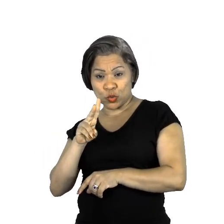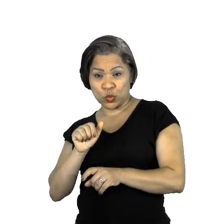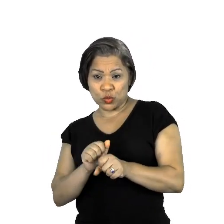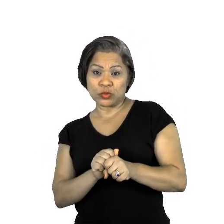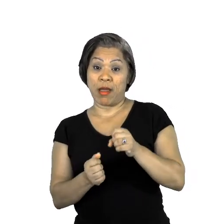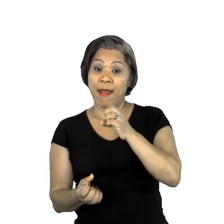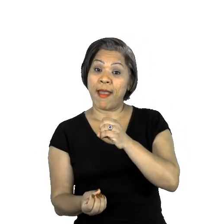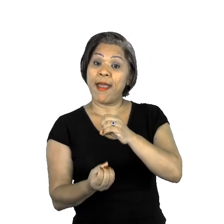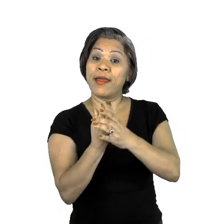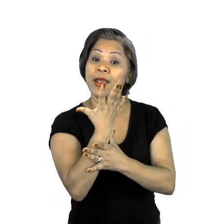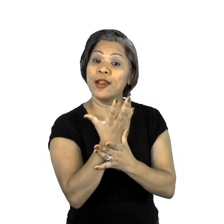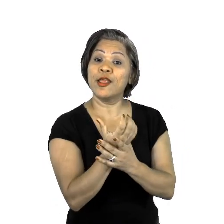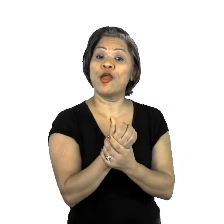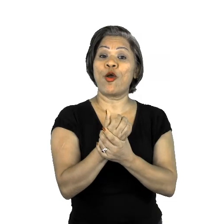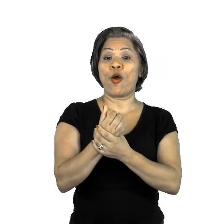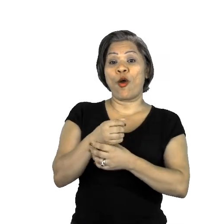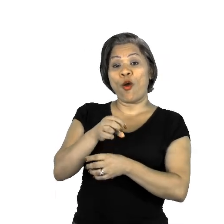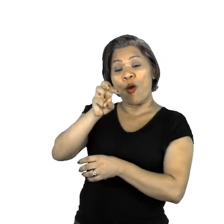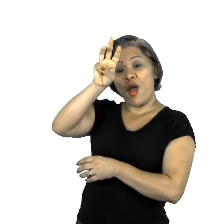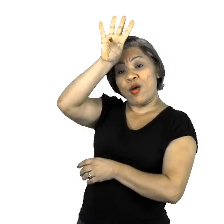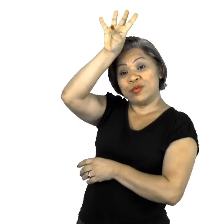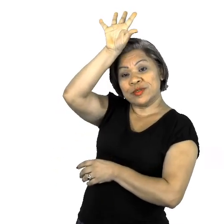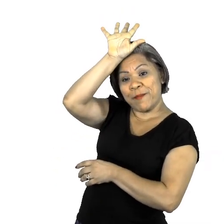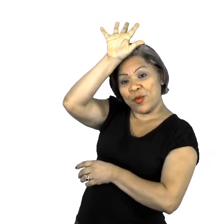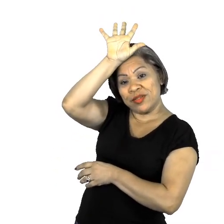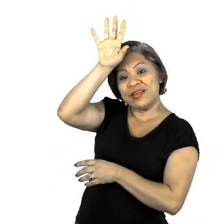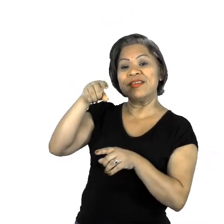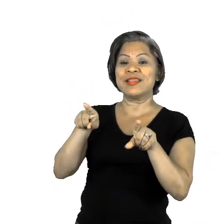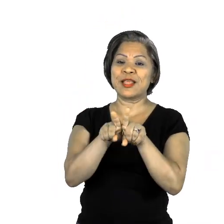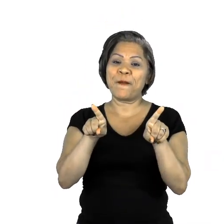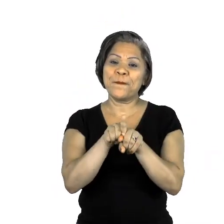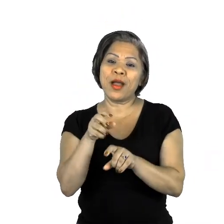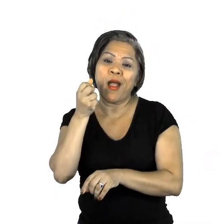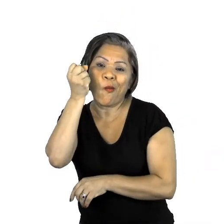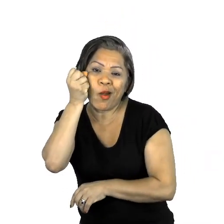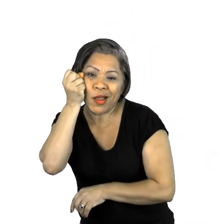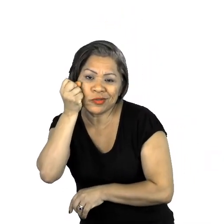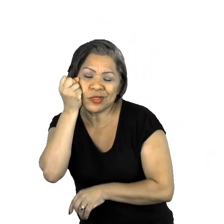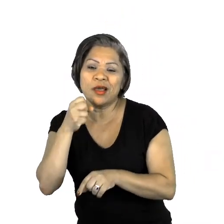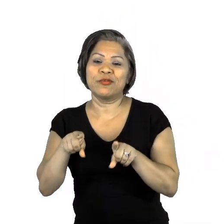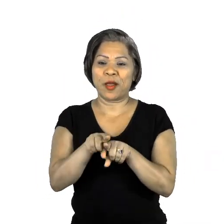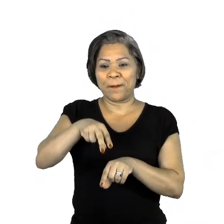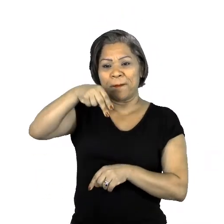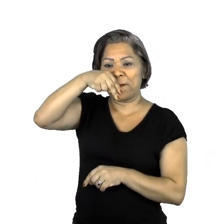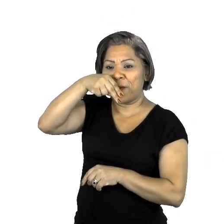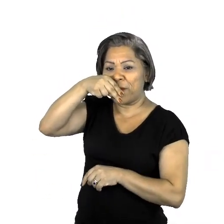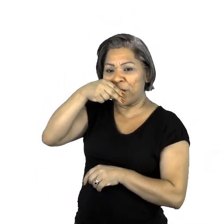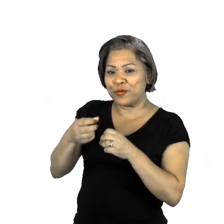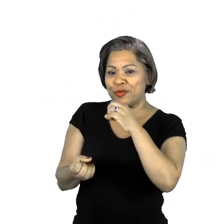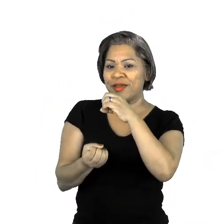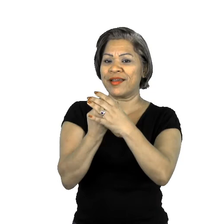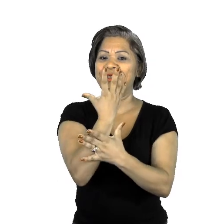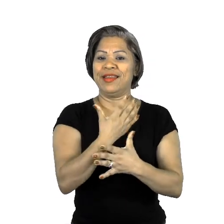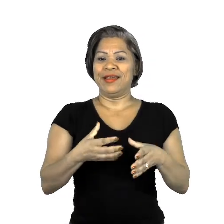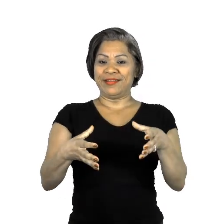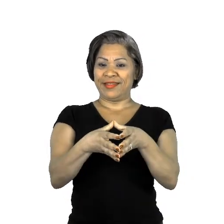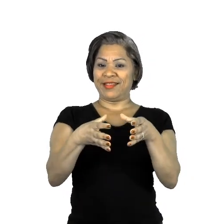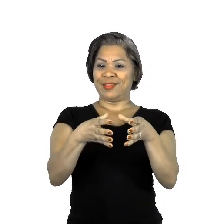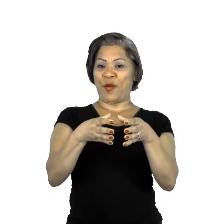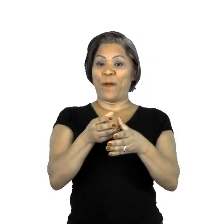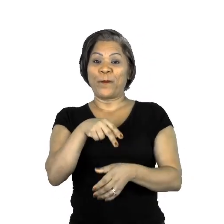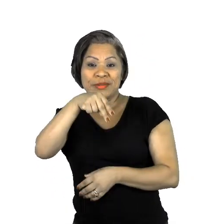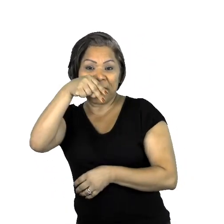1961, a Mônica em 1963, criando assim a Turma da Mônica. Acima vocês têm aí